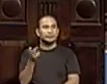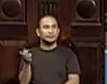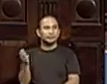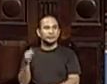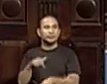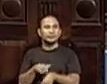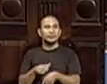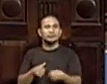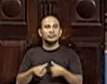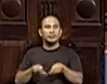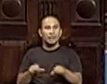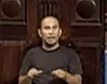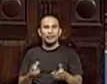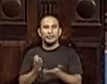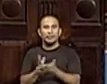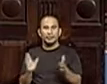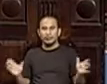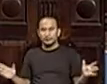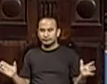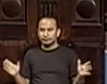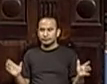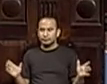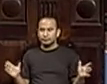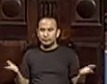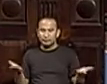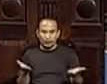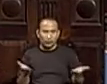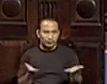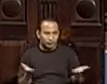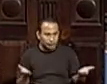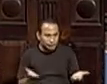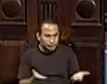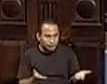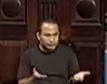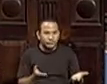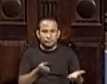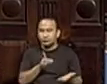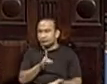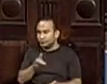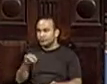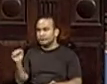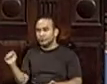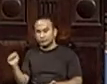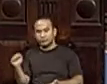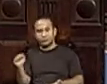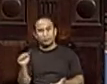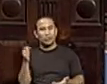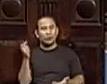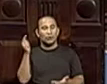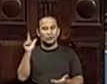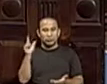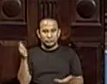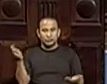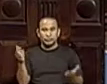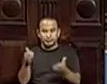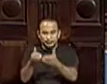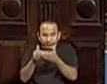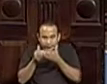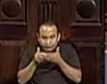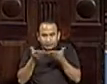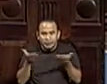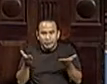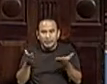que estão vencendo. Pois bem, o Estado, agora, a questão de dias, enviou um pedido à